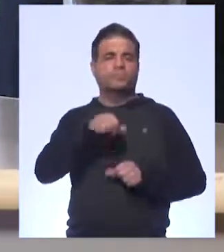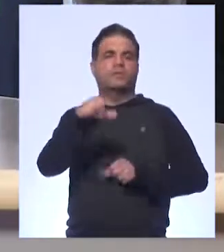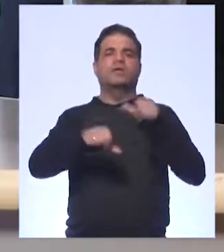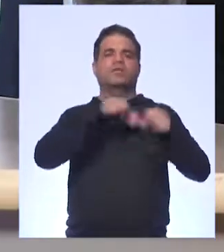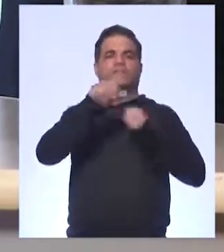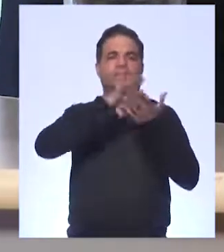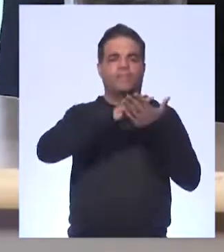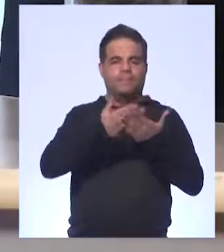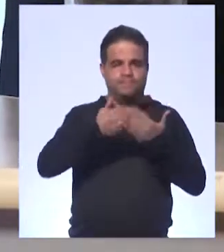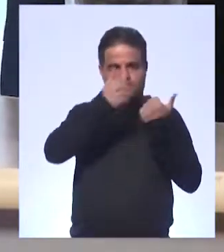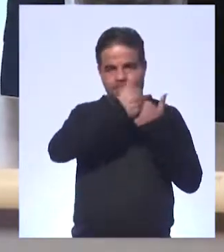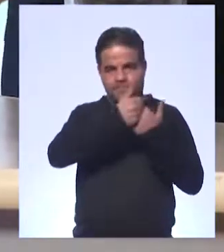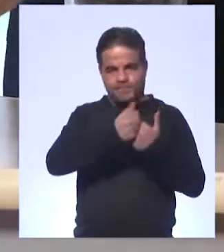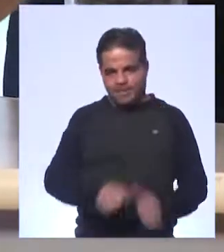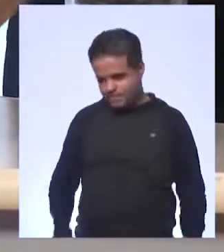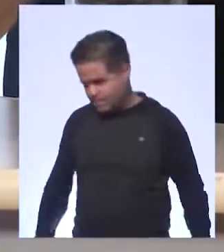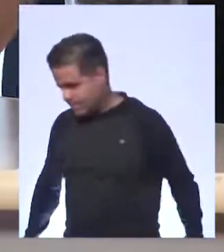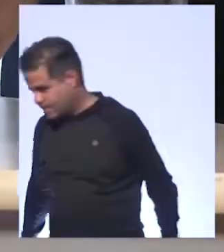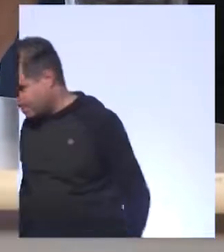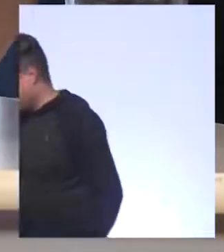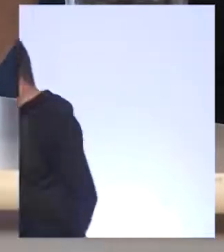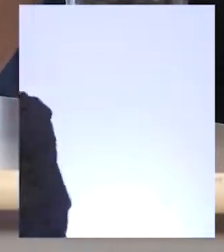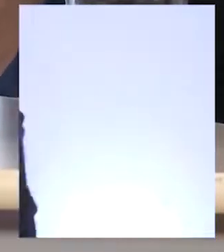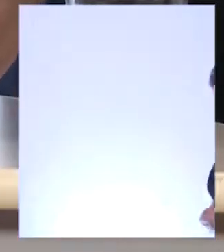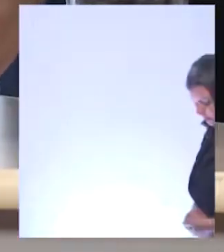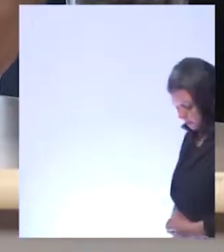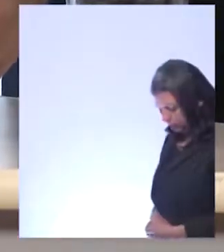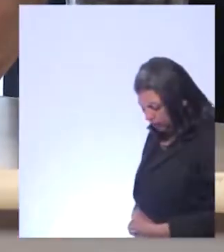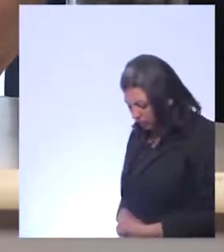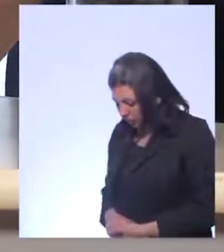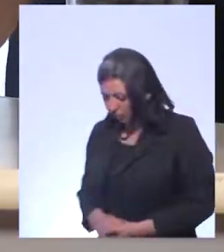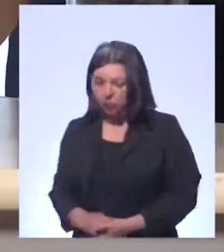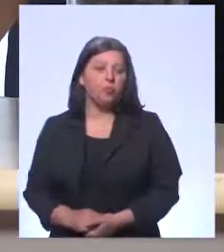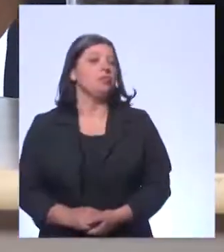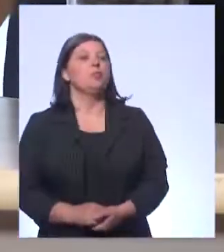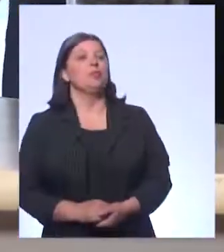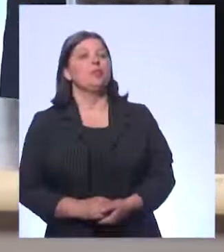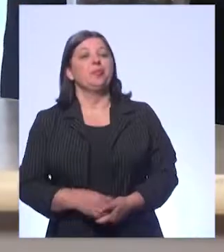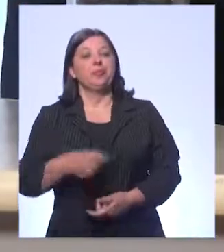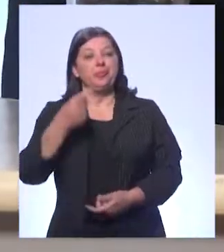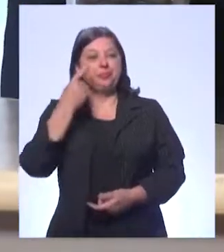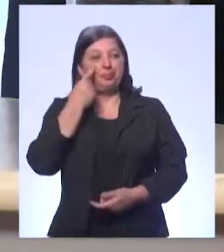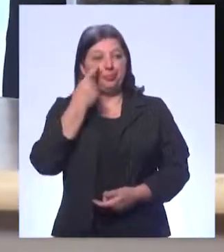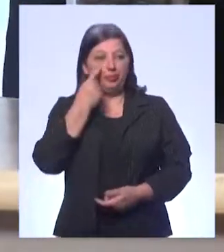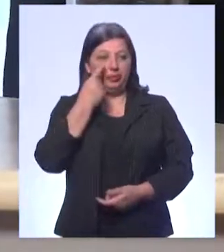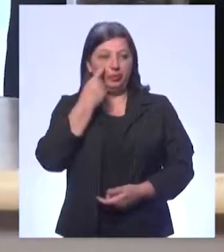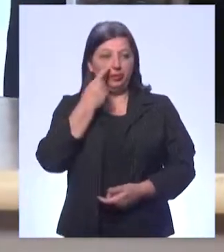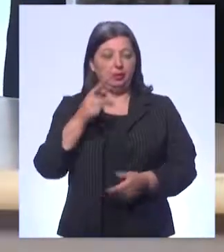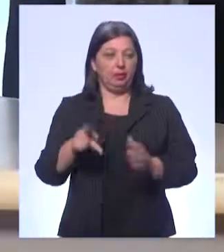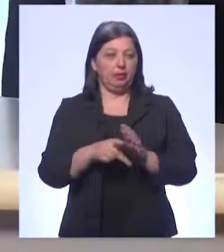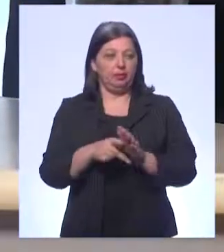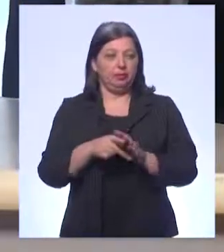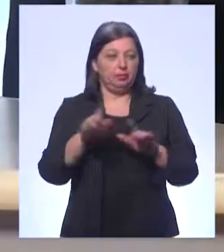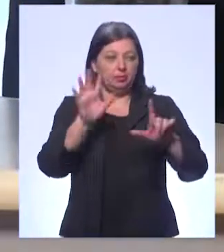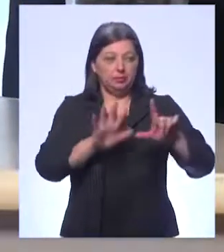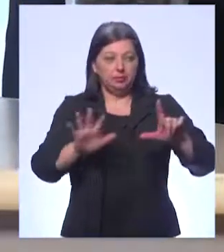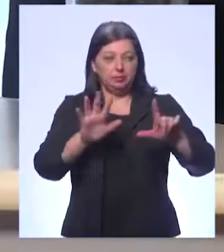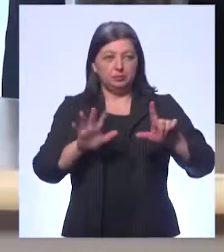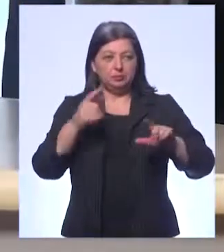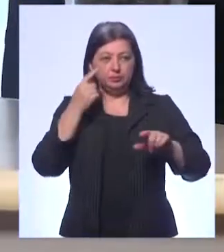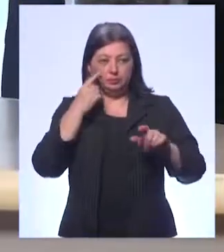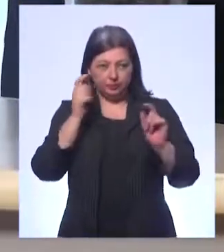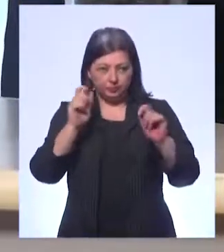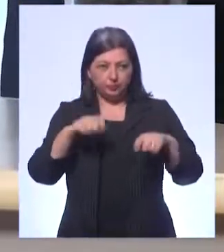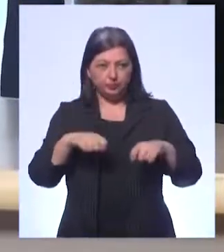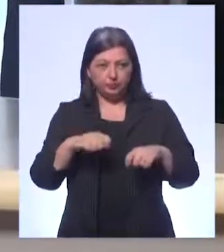para visualizar ali. Obrigado, Jorge. Tá aí cuidando da qualidade da imagem. Olha aí. Aí, faça só Aí,